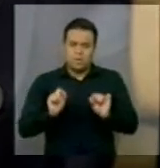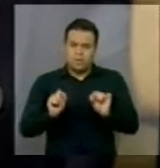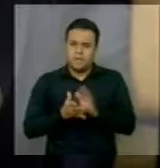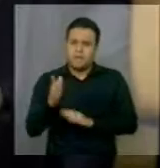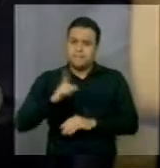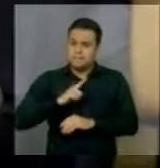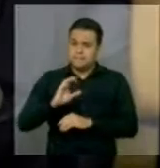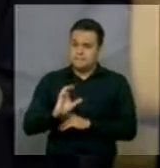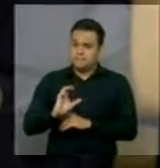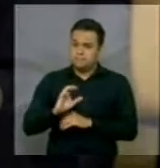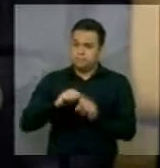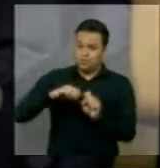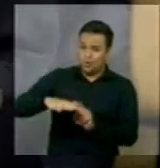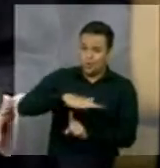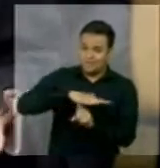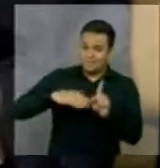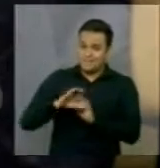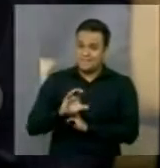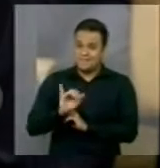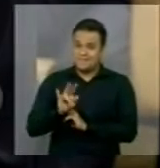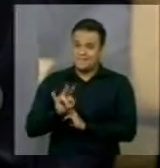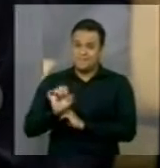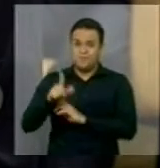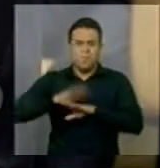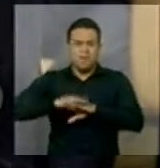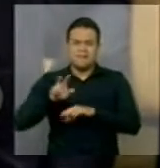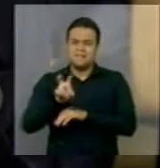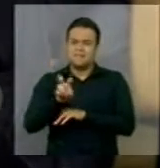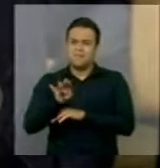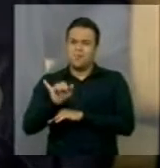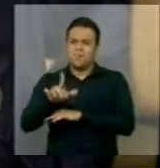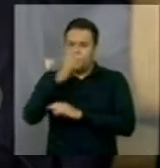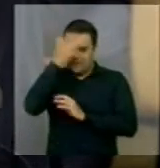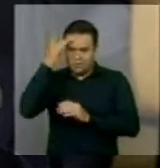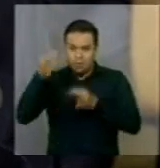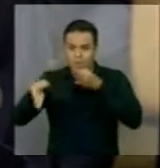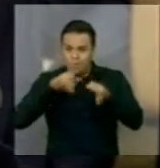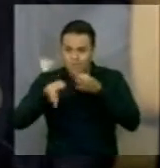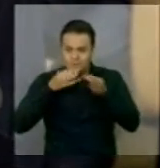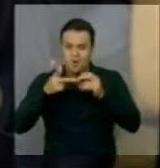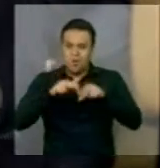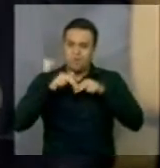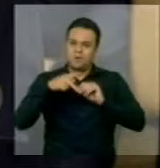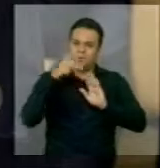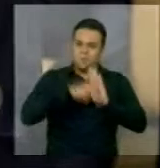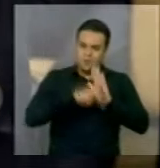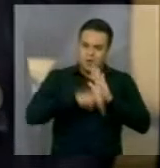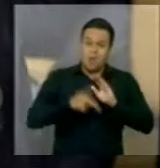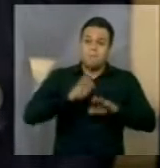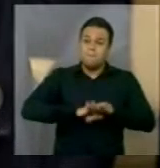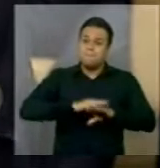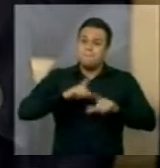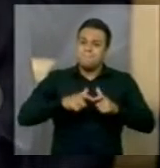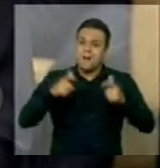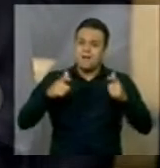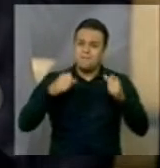civil. Mais de 5 mil pessoas opinaram em relação a todo esse programa. E, portanto, o escopo maior da lei é